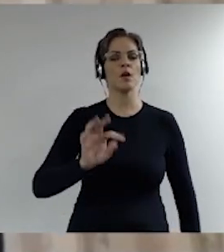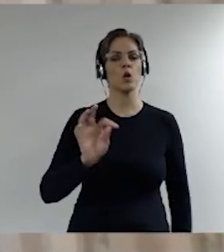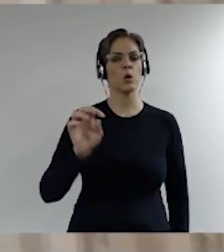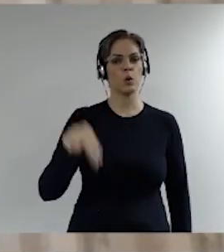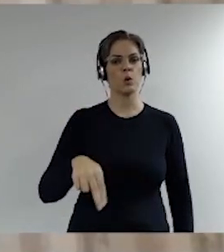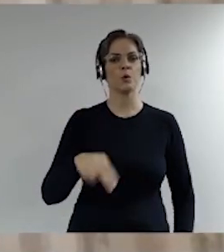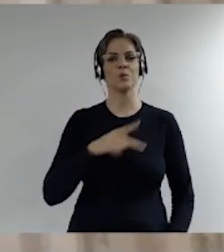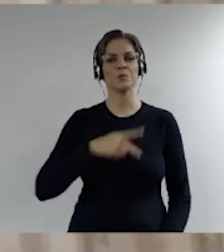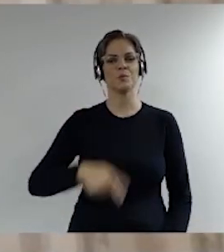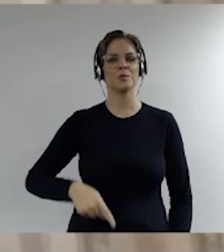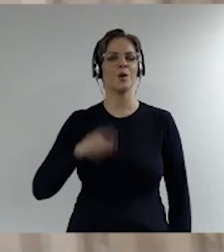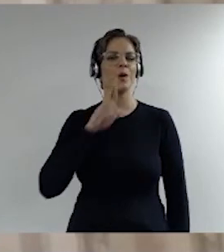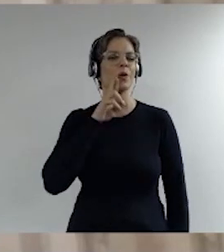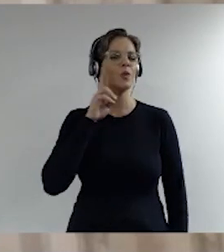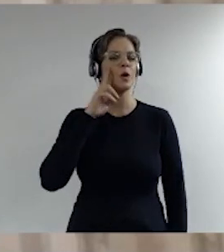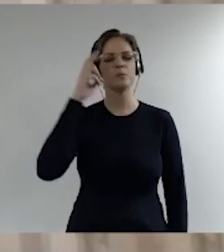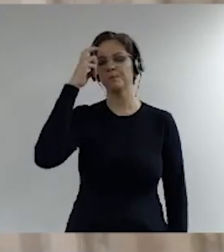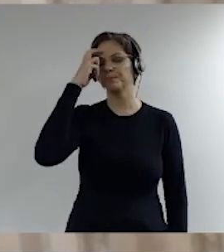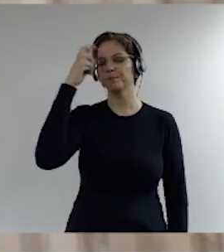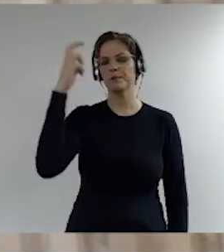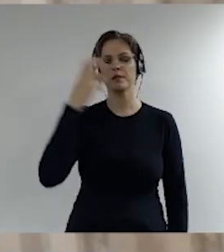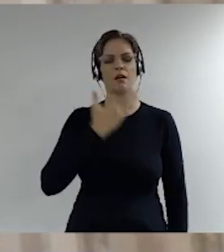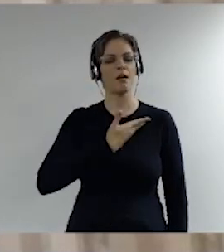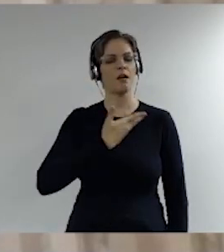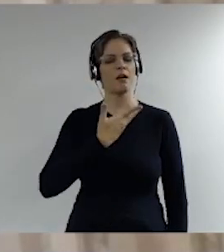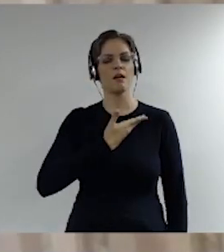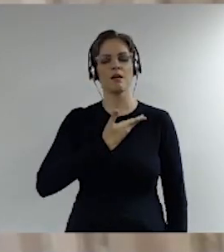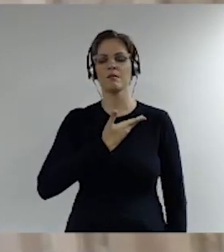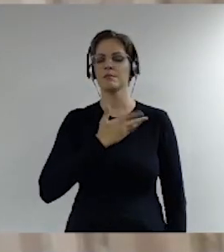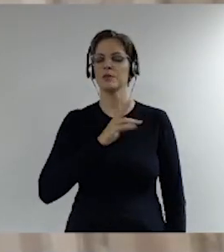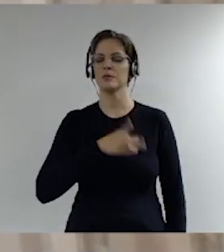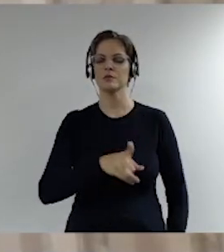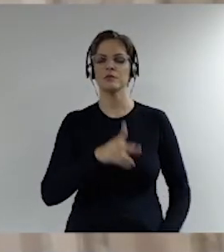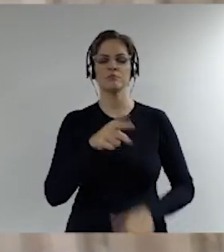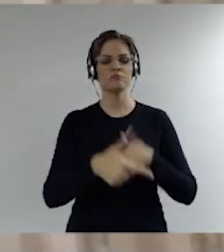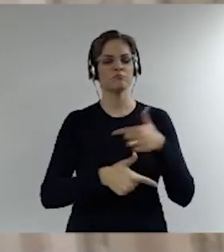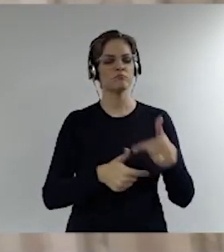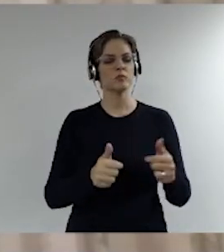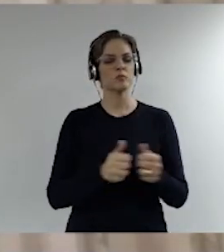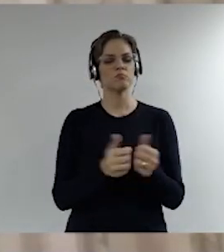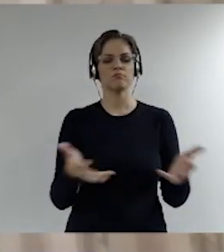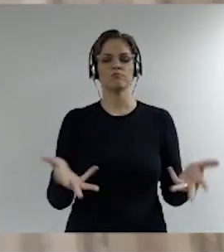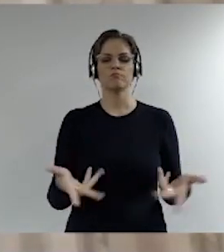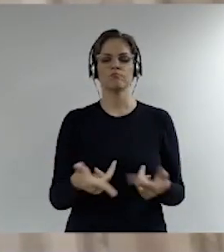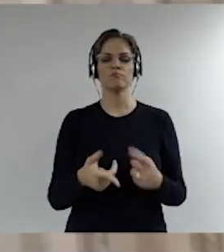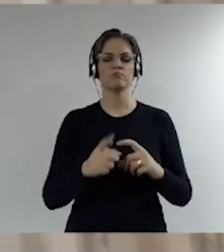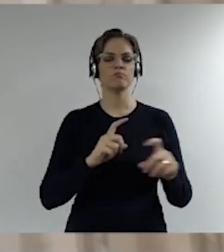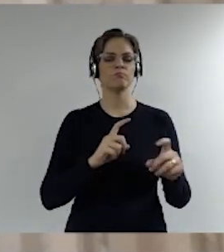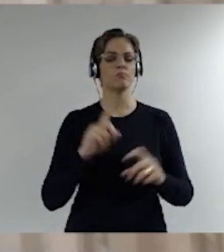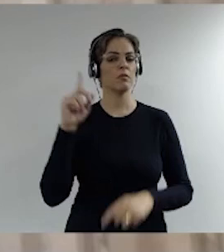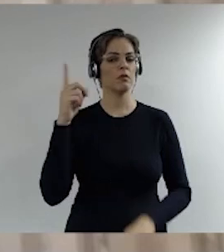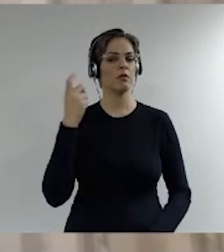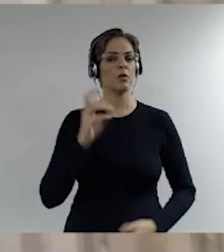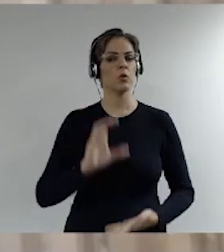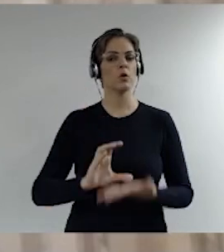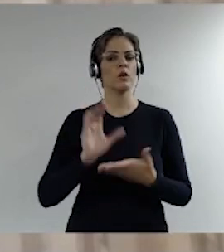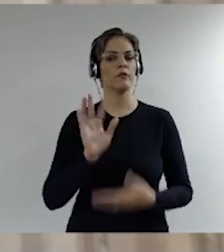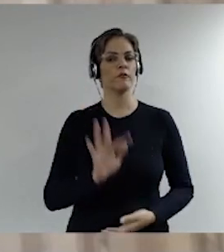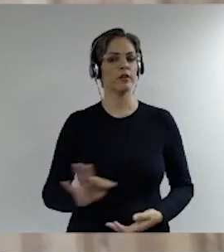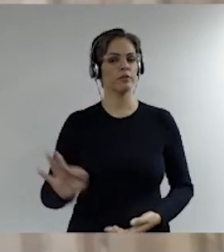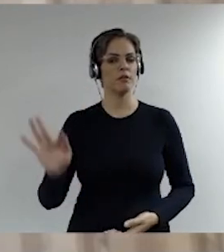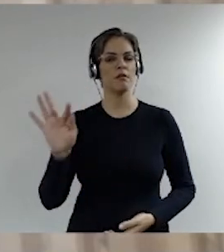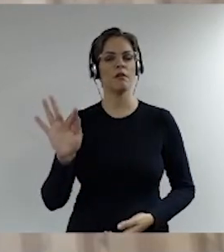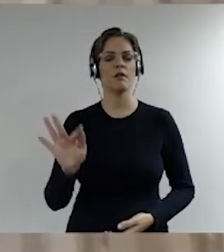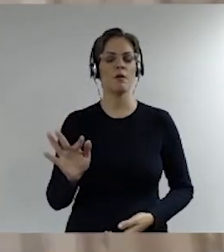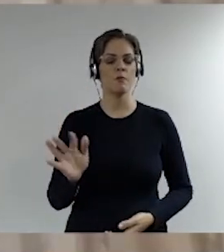de Rondônia, inteligente, amigo, companheiro, grande gestor, que já foi conselheiro federal. Infelizmente, a